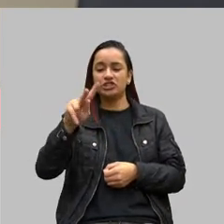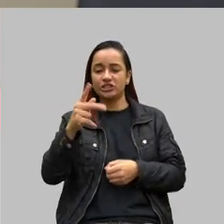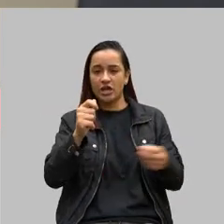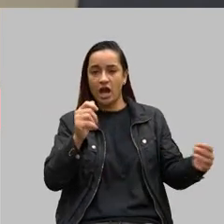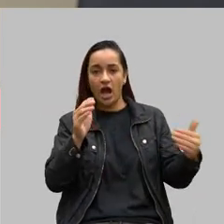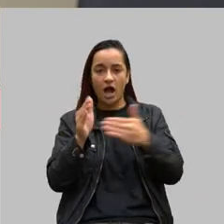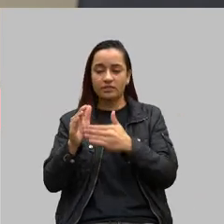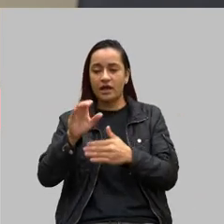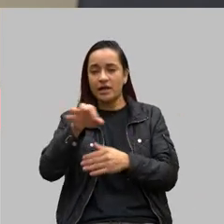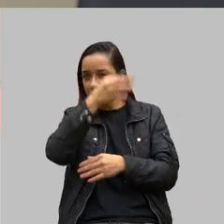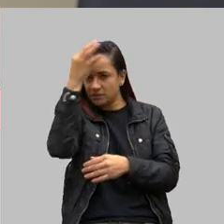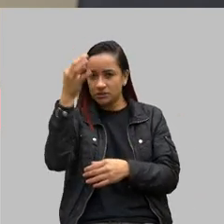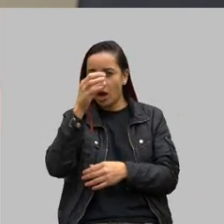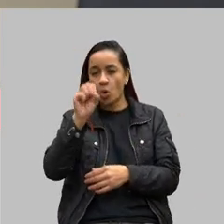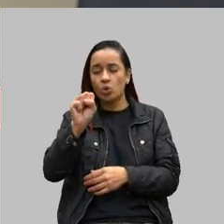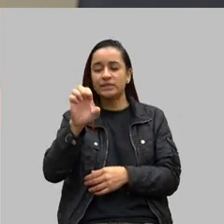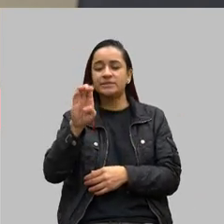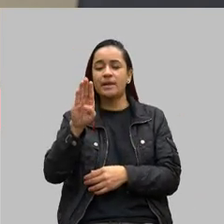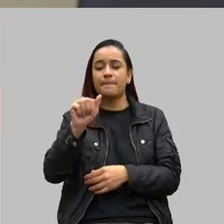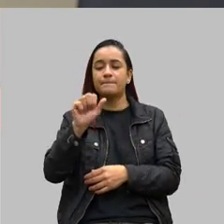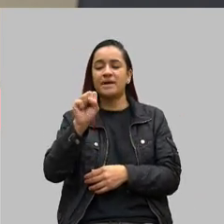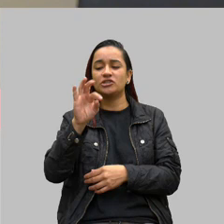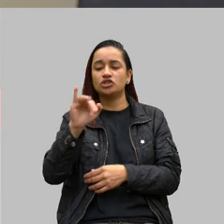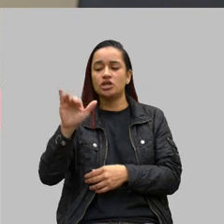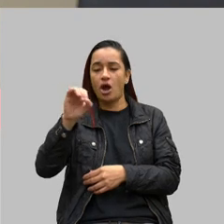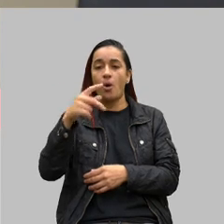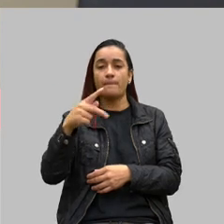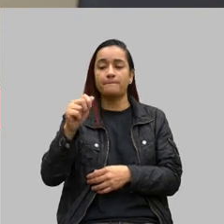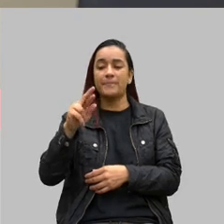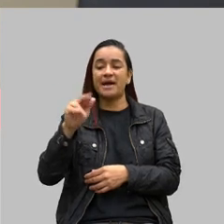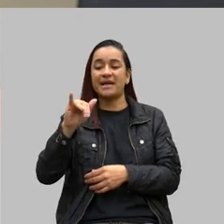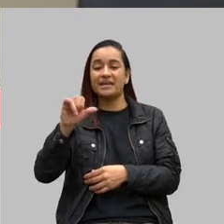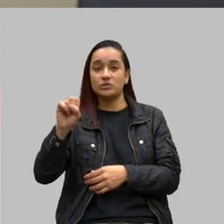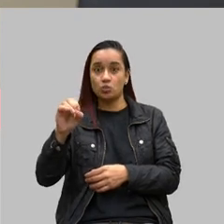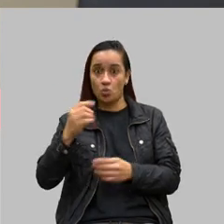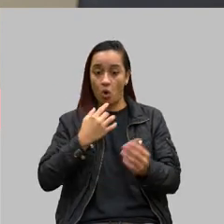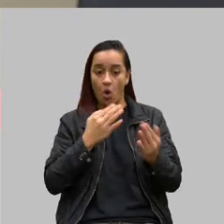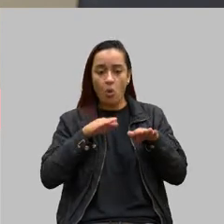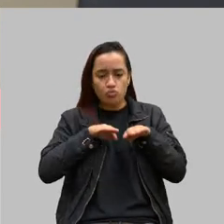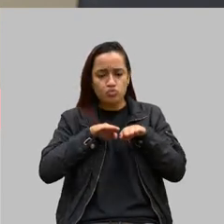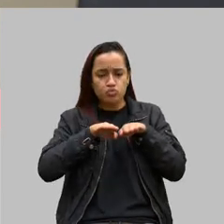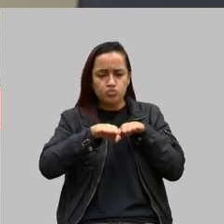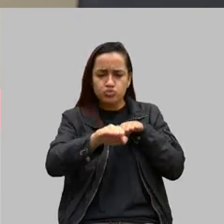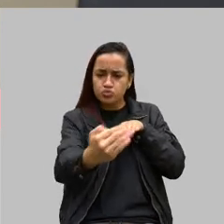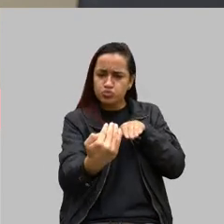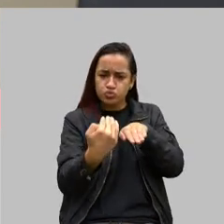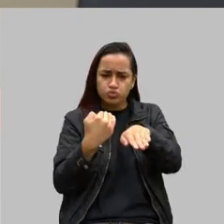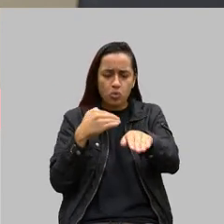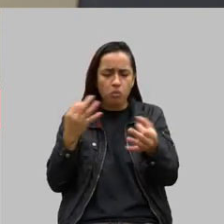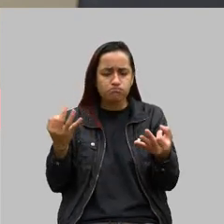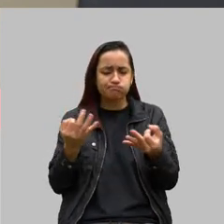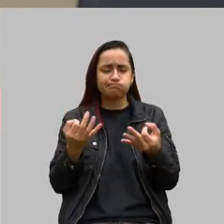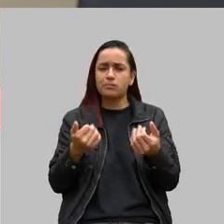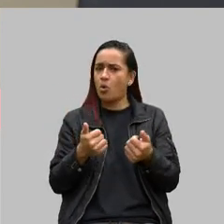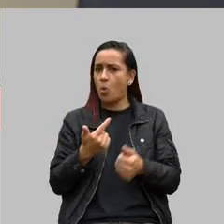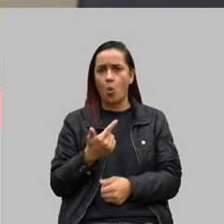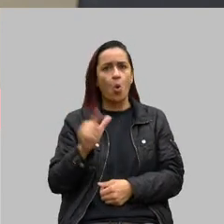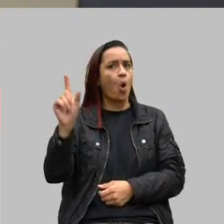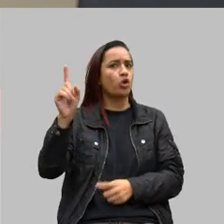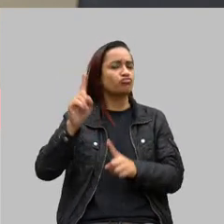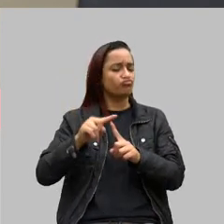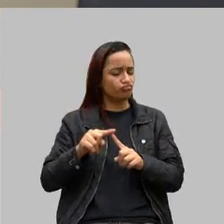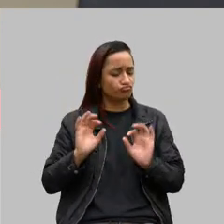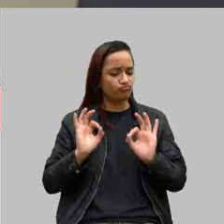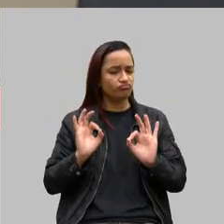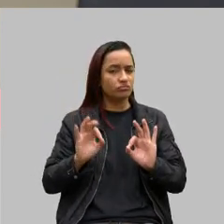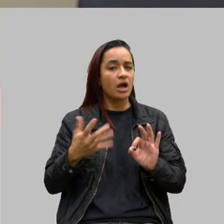estradas estão ali no outro patamar mas a gente tá né o início de pegamento ele depende do cumprimento de uma série de